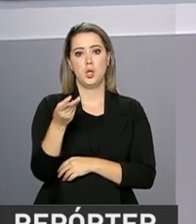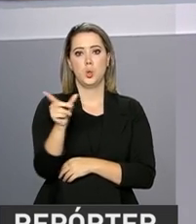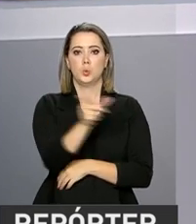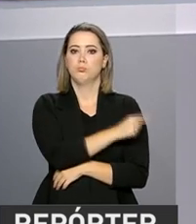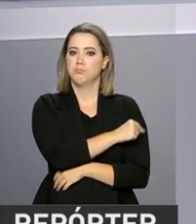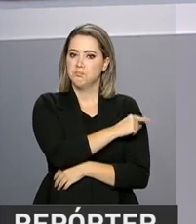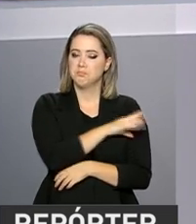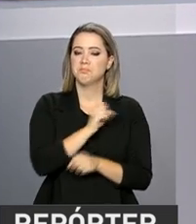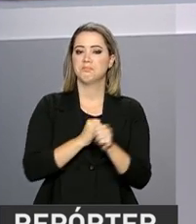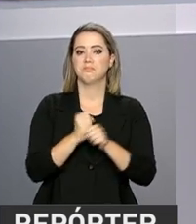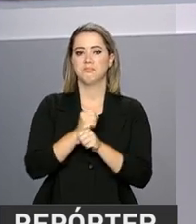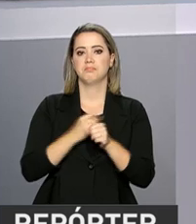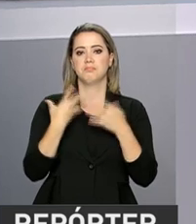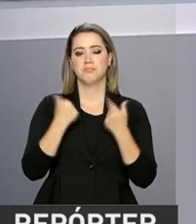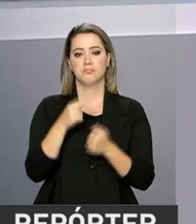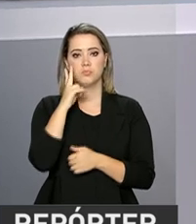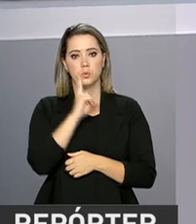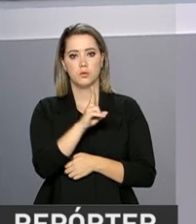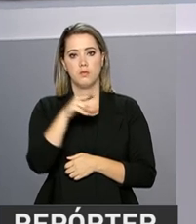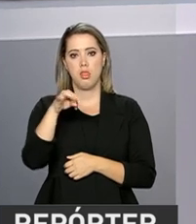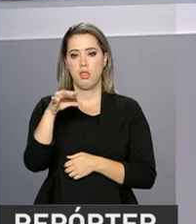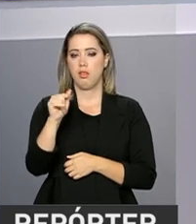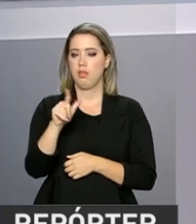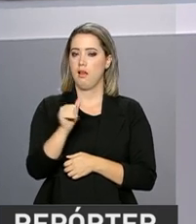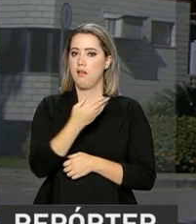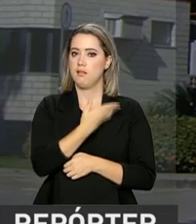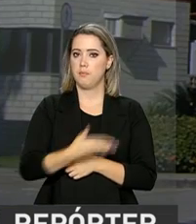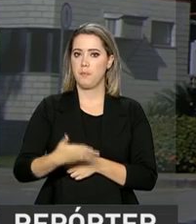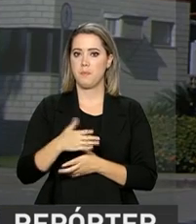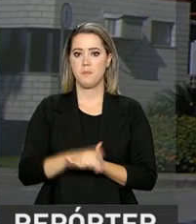ano veja na reportagem de Natália